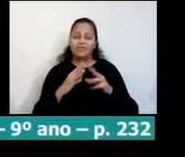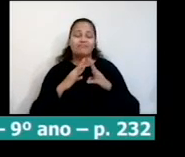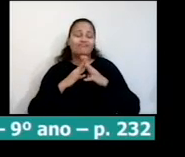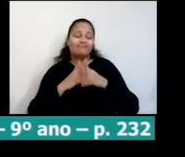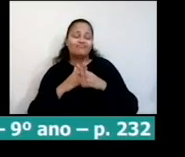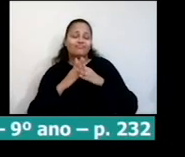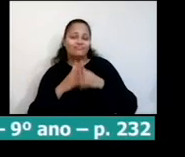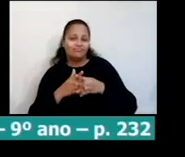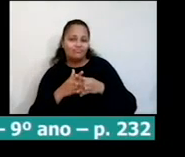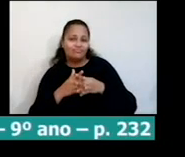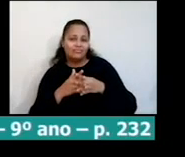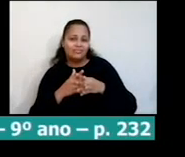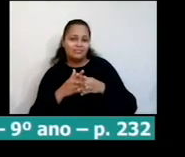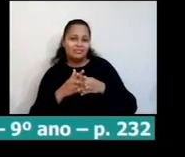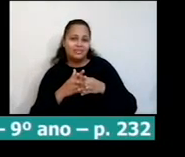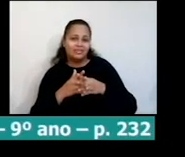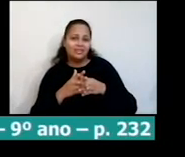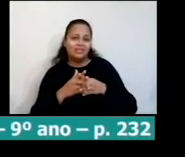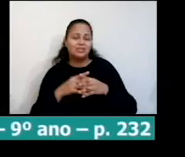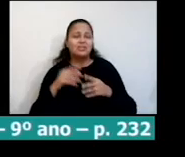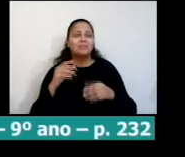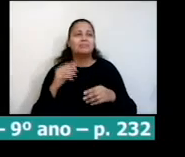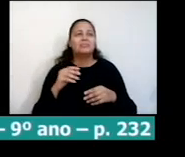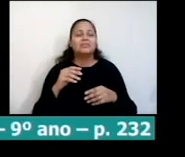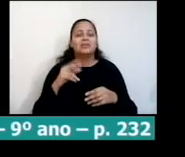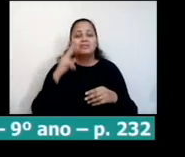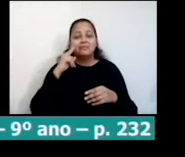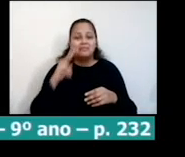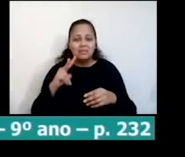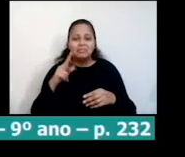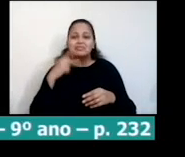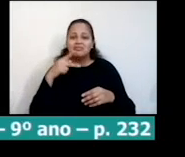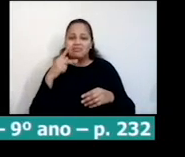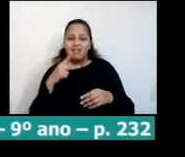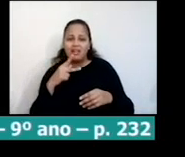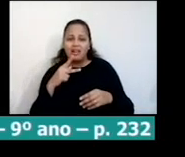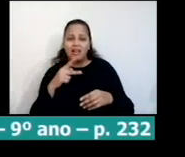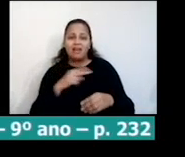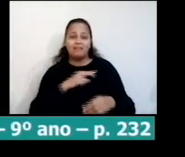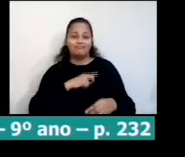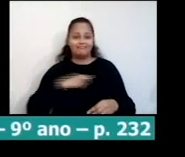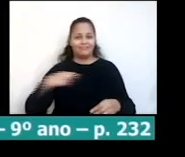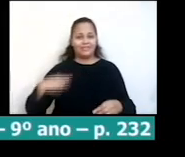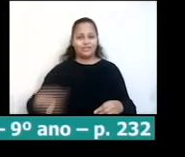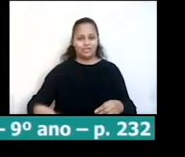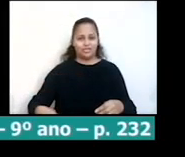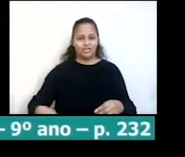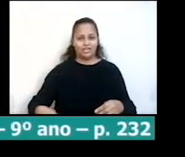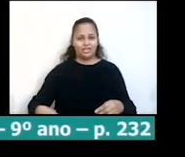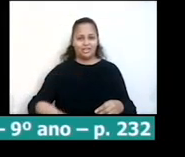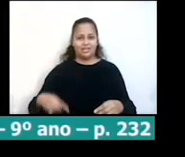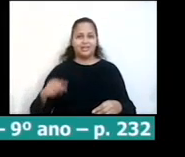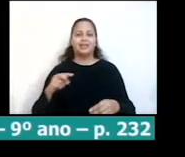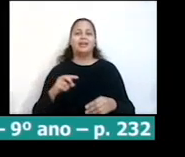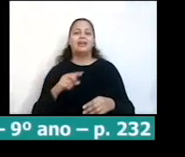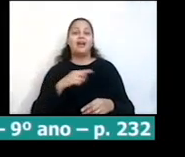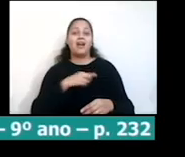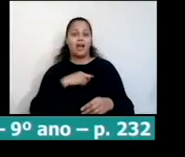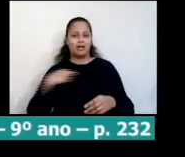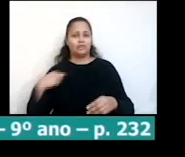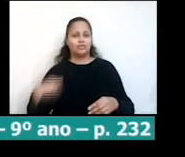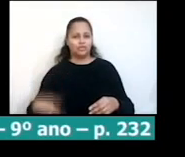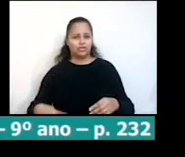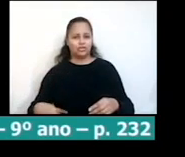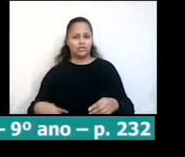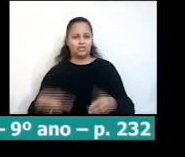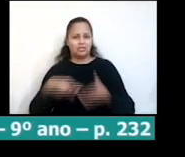confundir, né, principalmente no cenário atual, a gente ouve falar muito da China, né? Às vezes a gente confunde achando que é um país rico. A gente não pode esquecer que a China é, sem